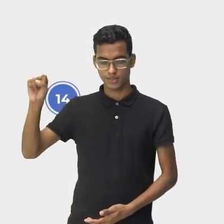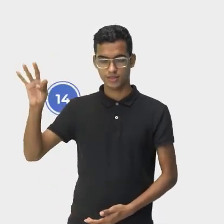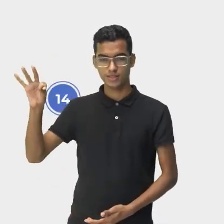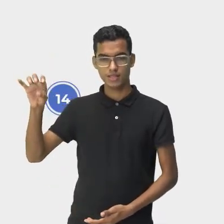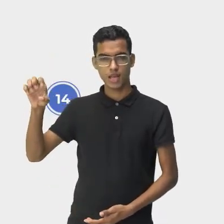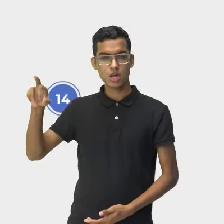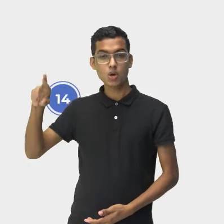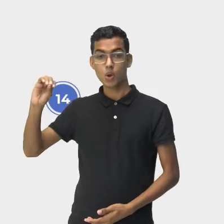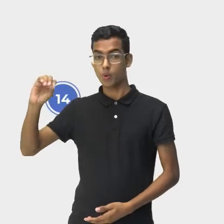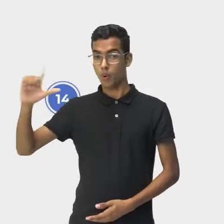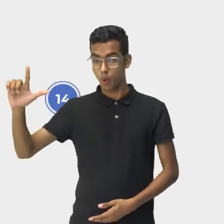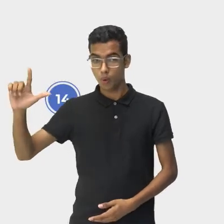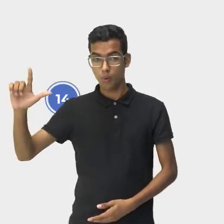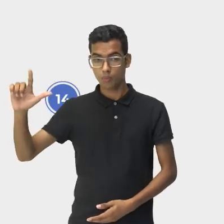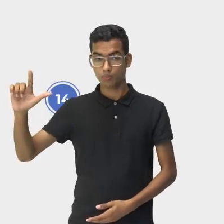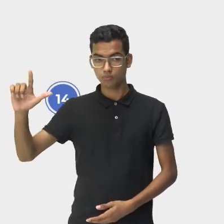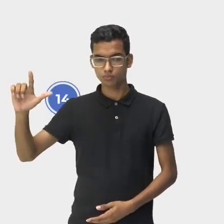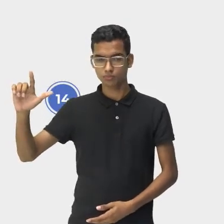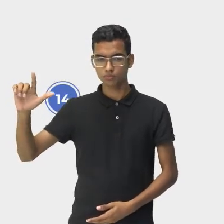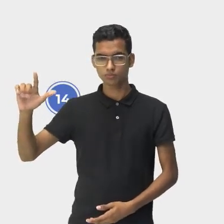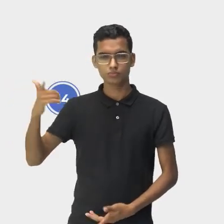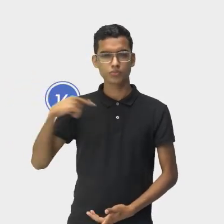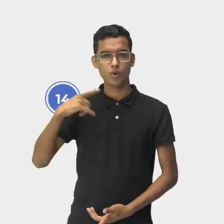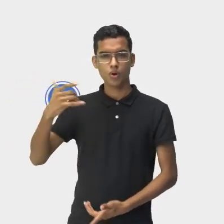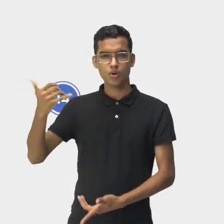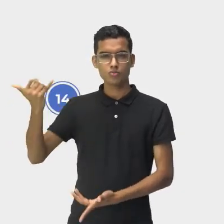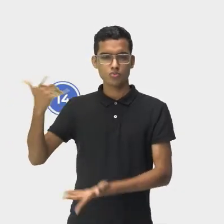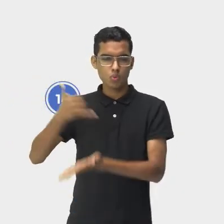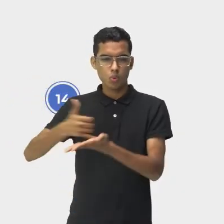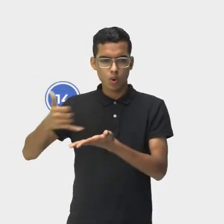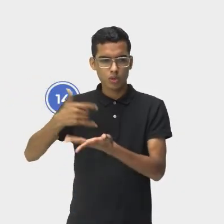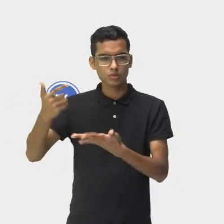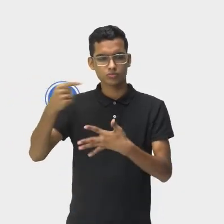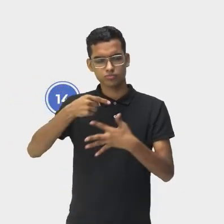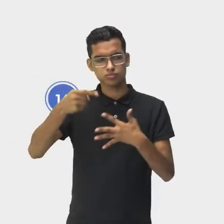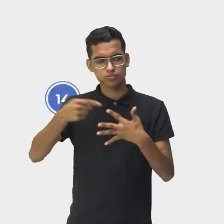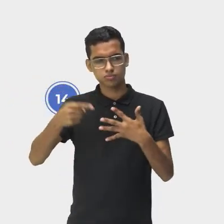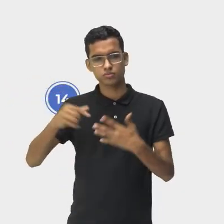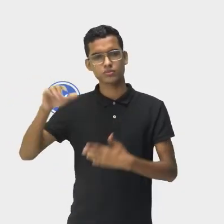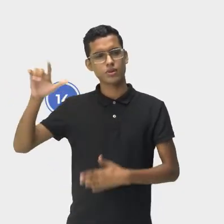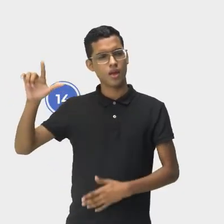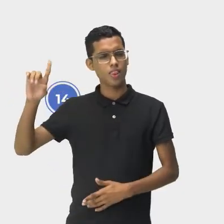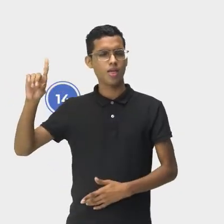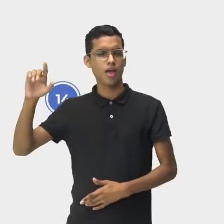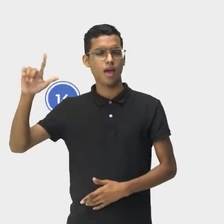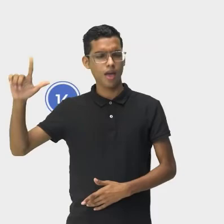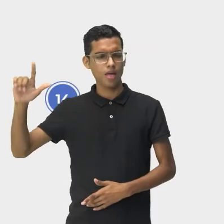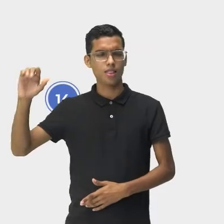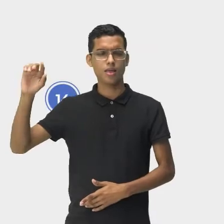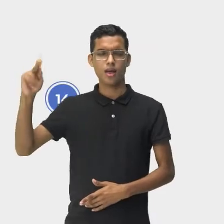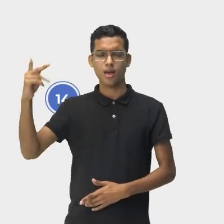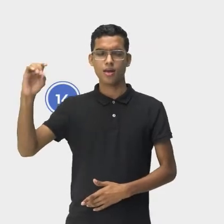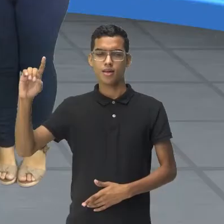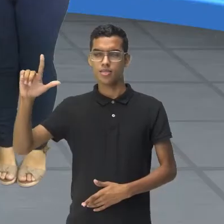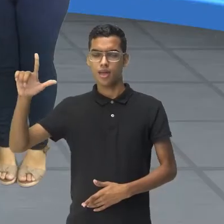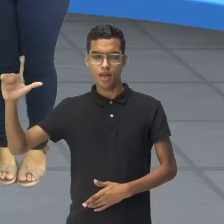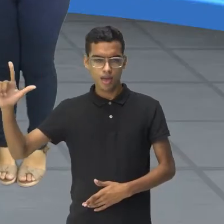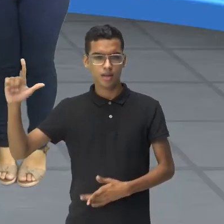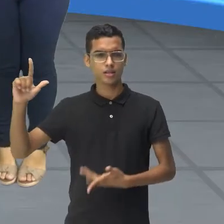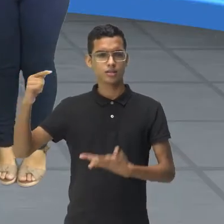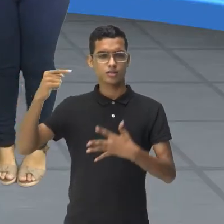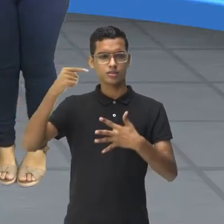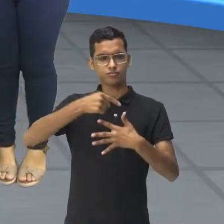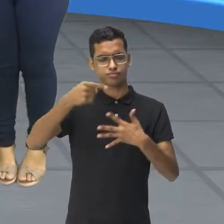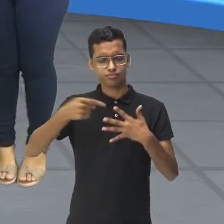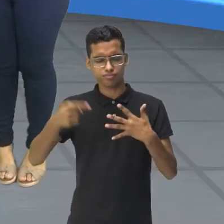total, LDL, HDL e os triglicerídeos, tá bom? Vamos prosseguir. Observem